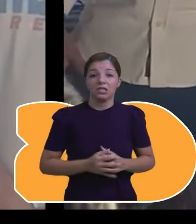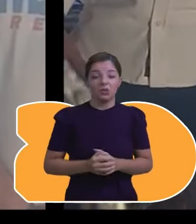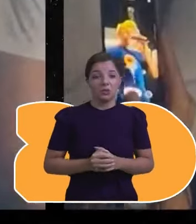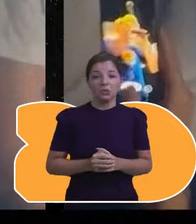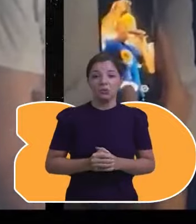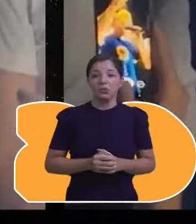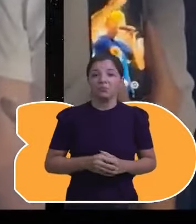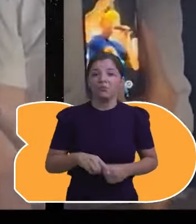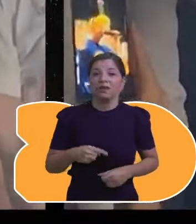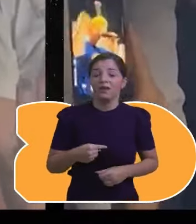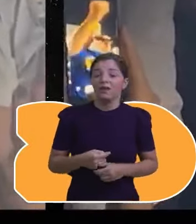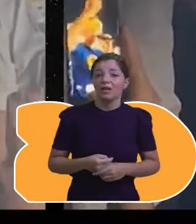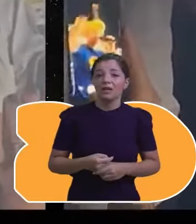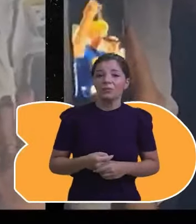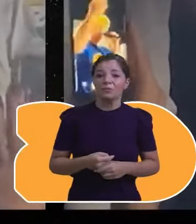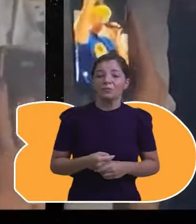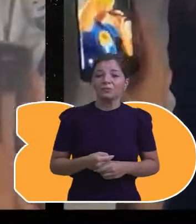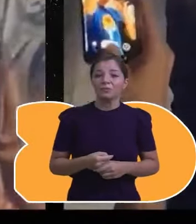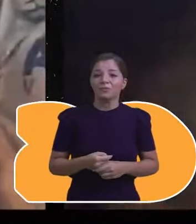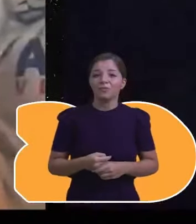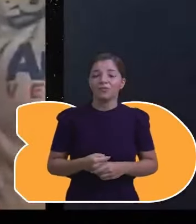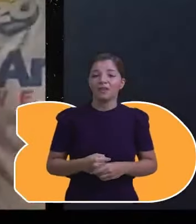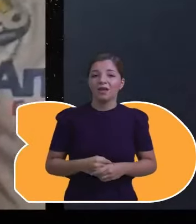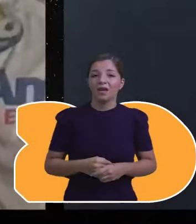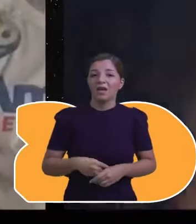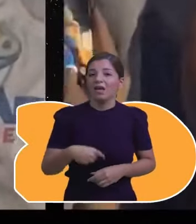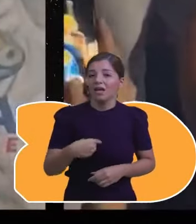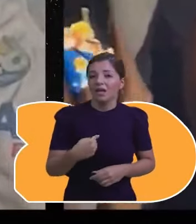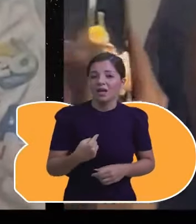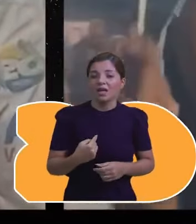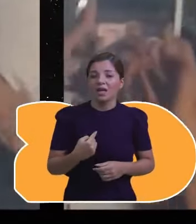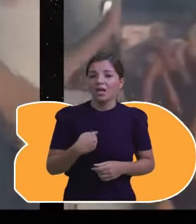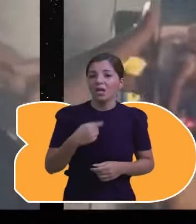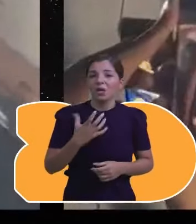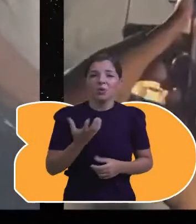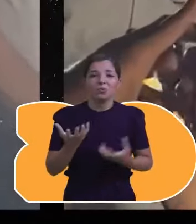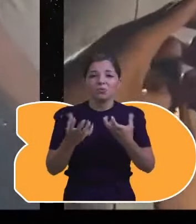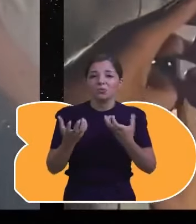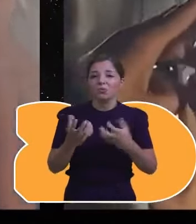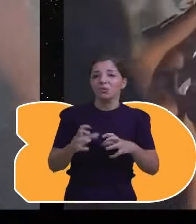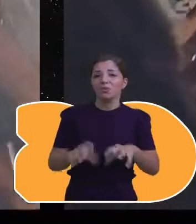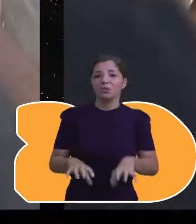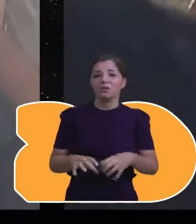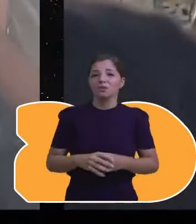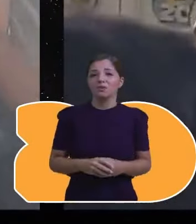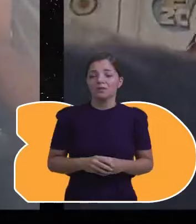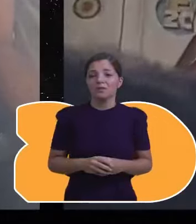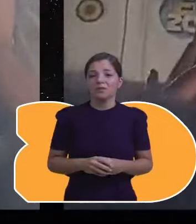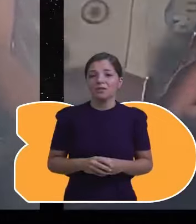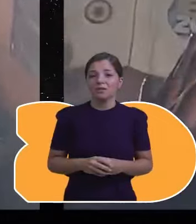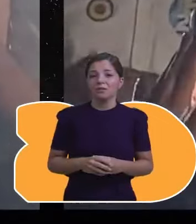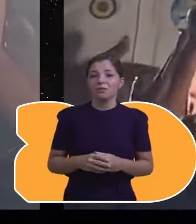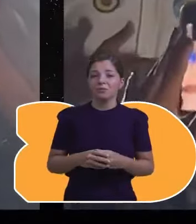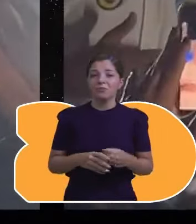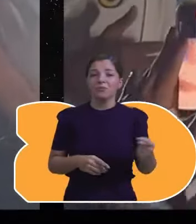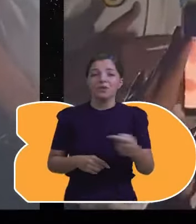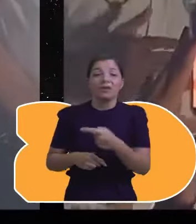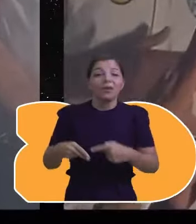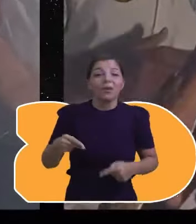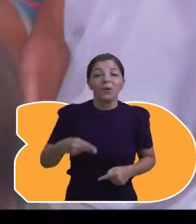no coração. Eu não retiro um único contratado daquela prefeitura. Eu não retiro um único direito adquirido de